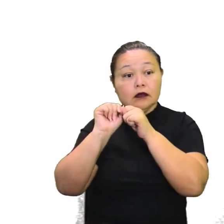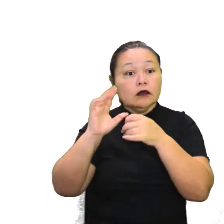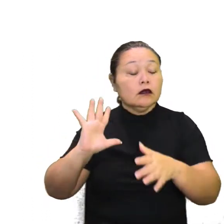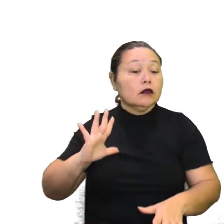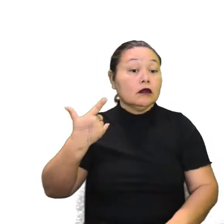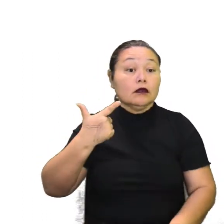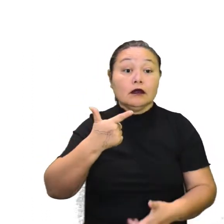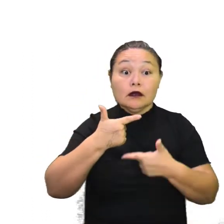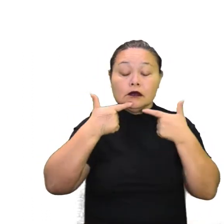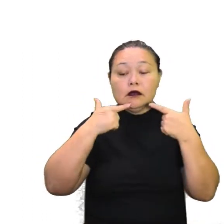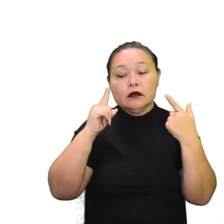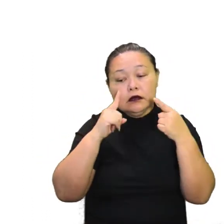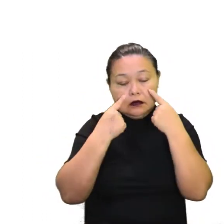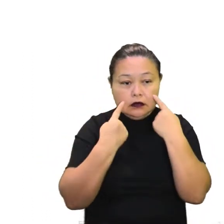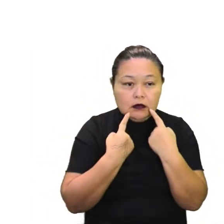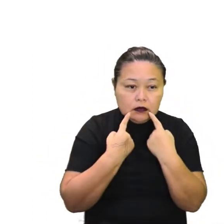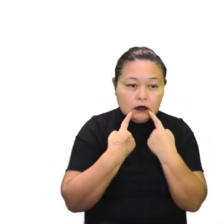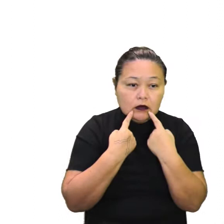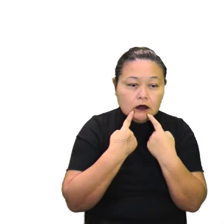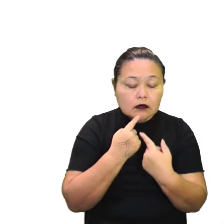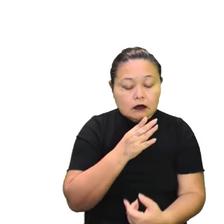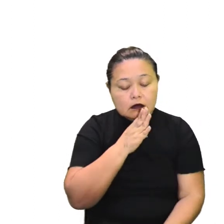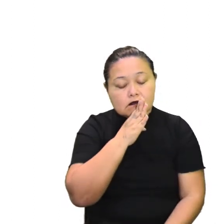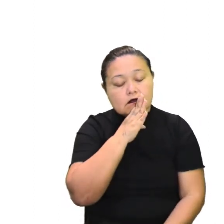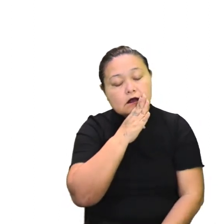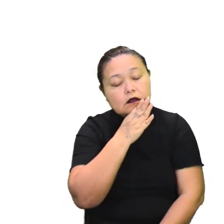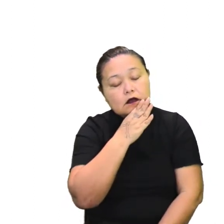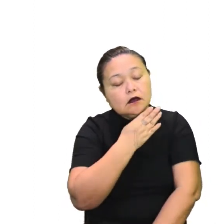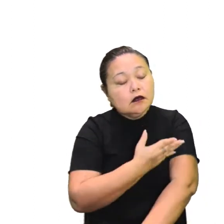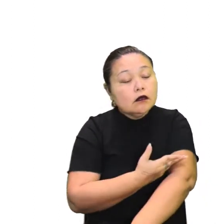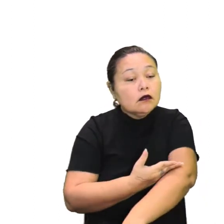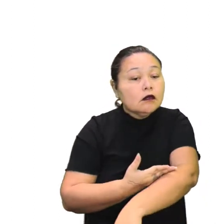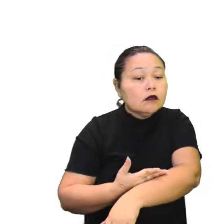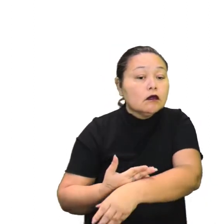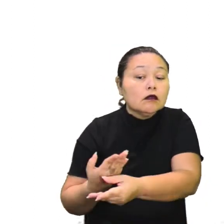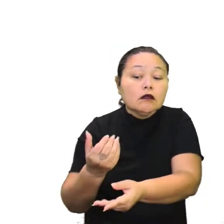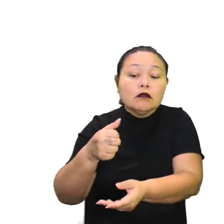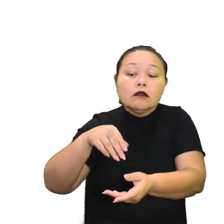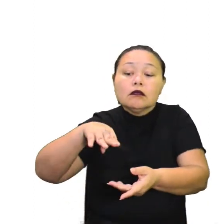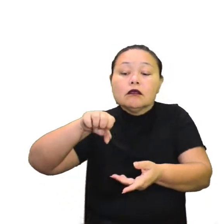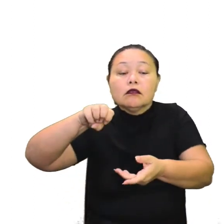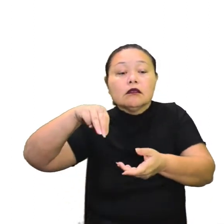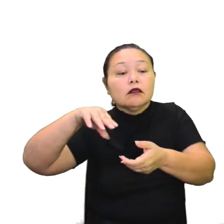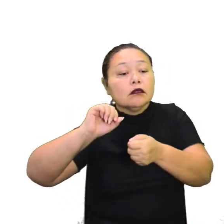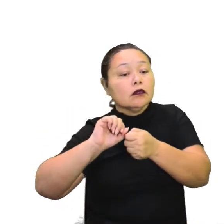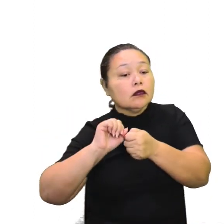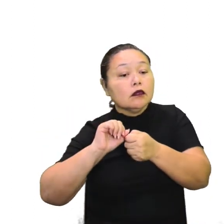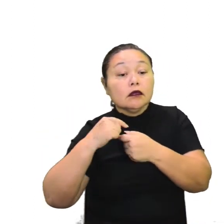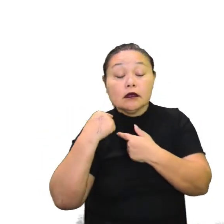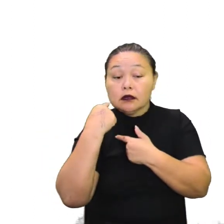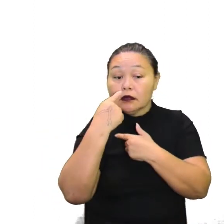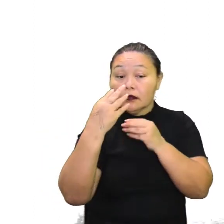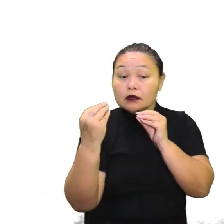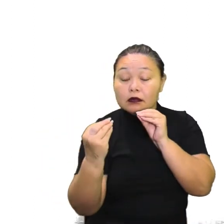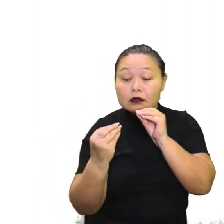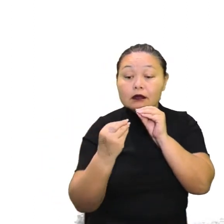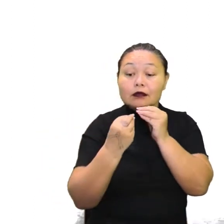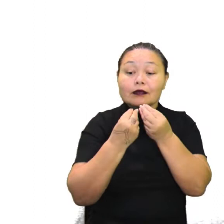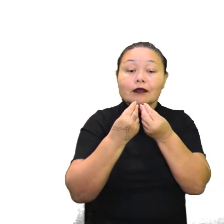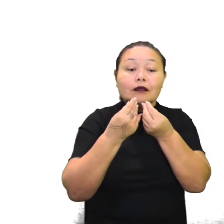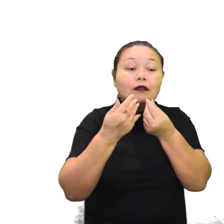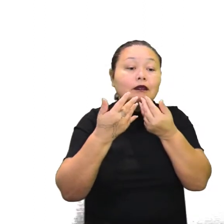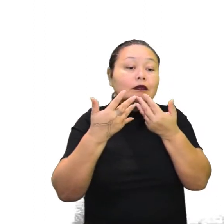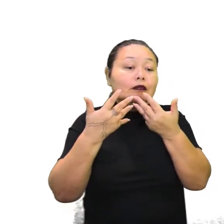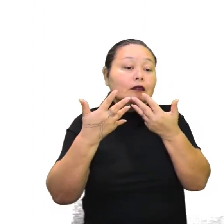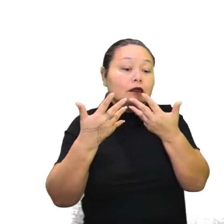De repente, do riso fez-se o pranto, silencioso e branco como a bruma. E das bocas unidas